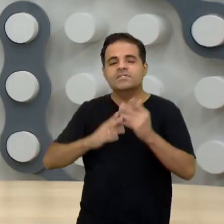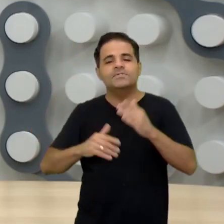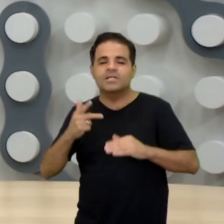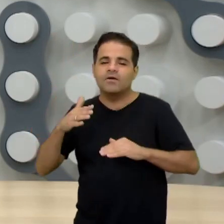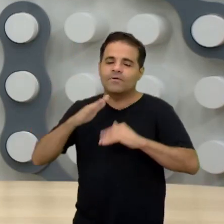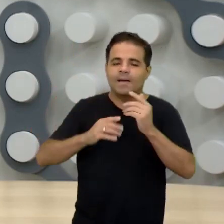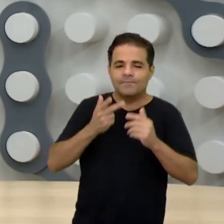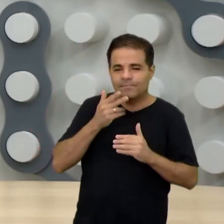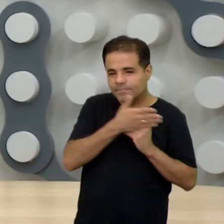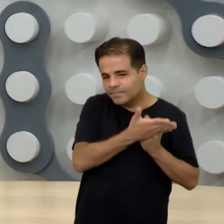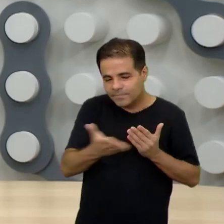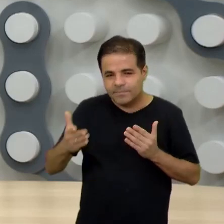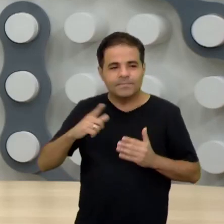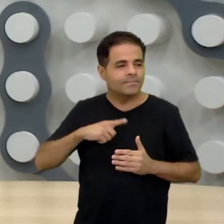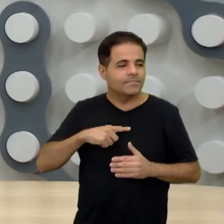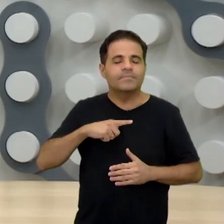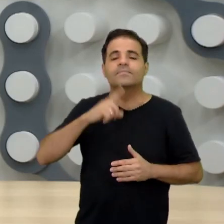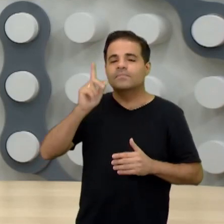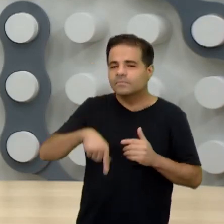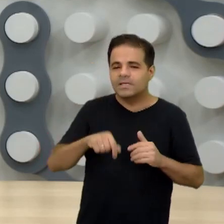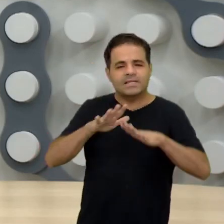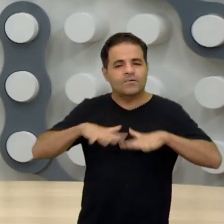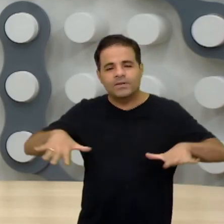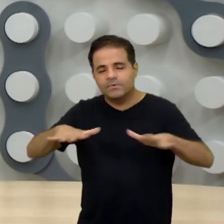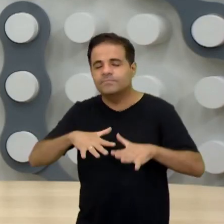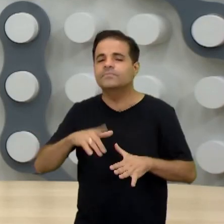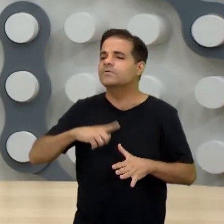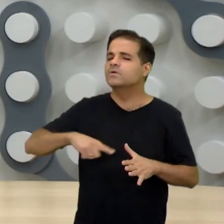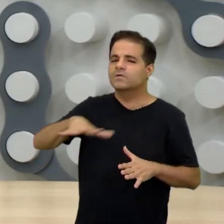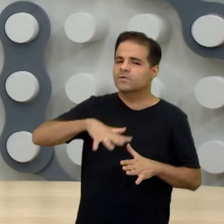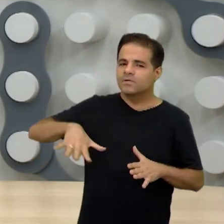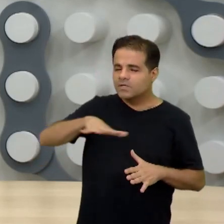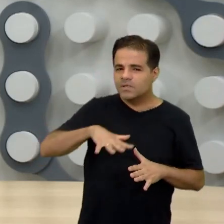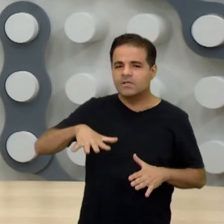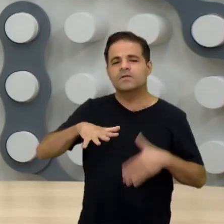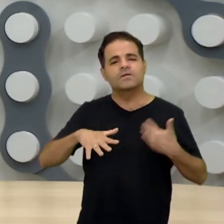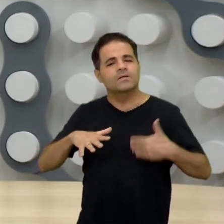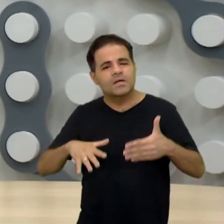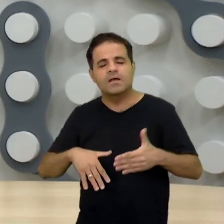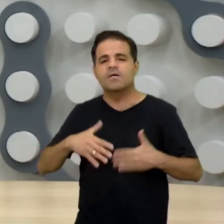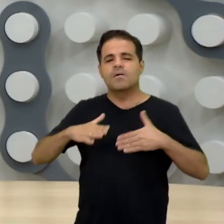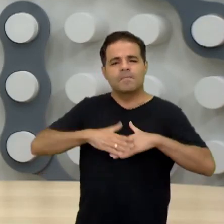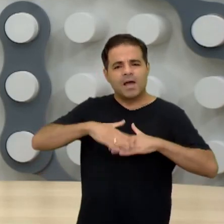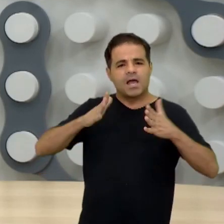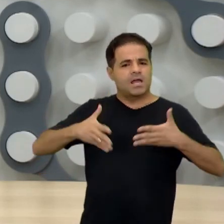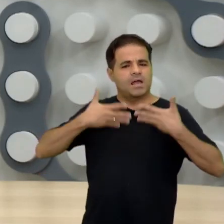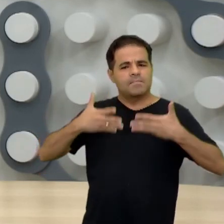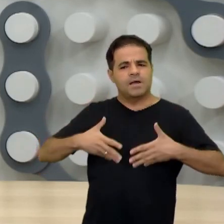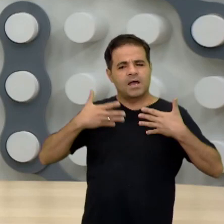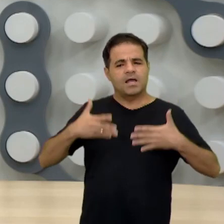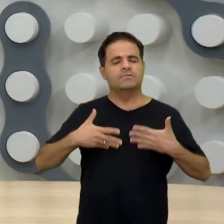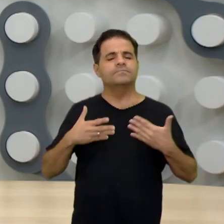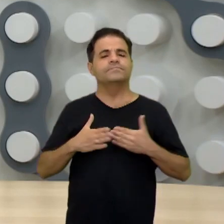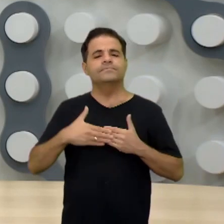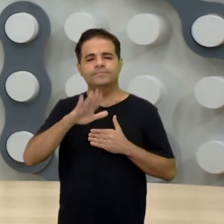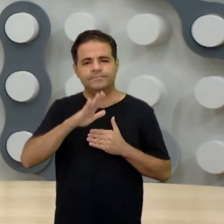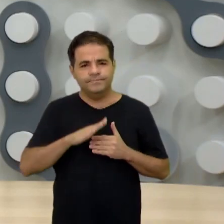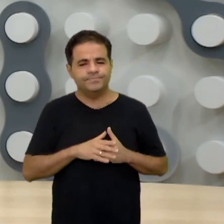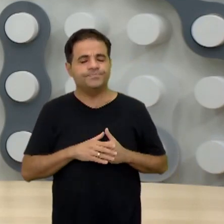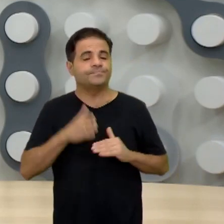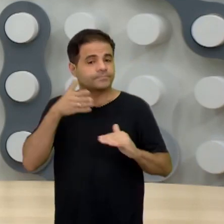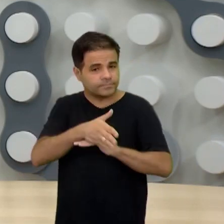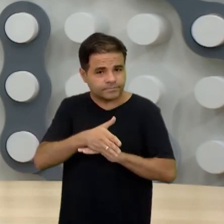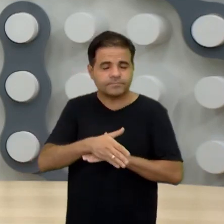abordagem diferente, uma opinião. Temos a parte mais animada, mais com a